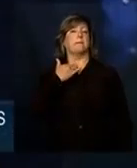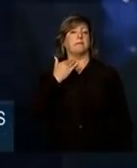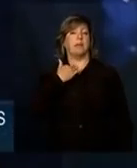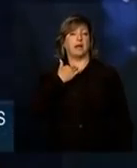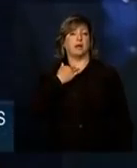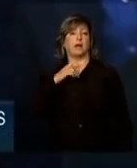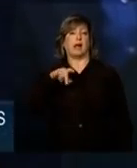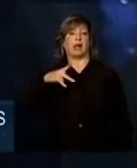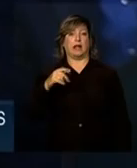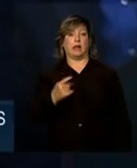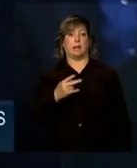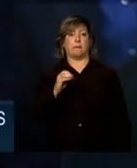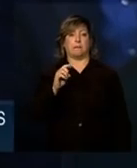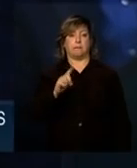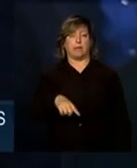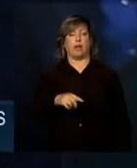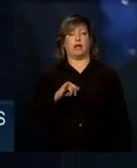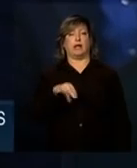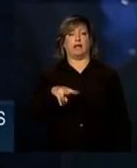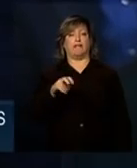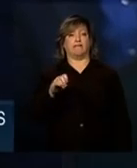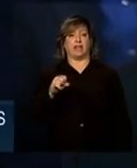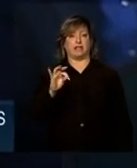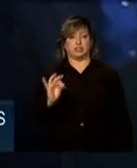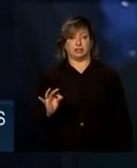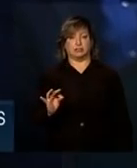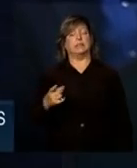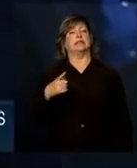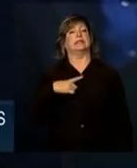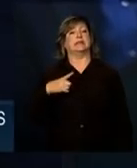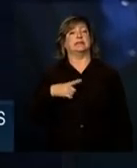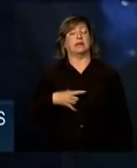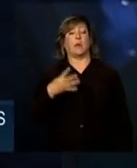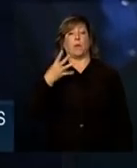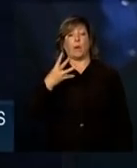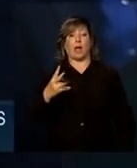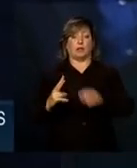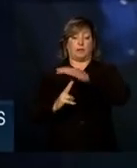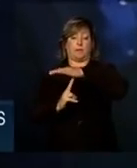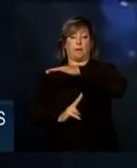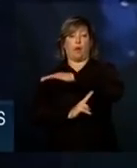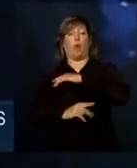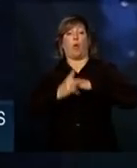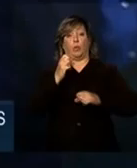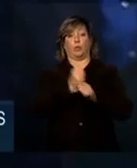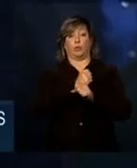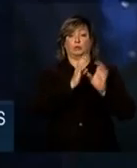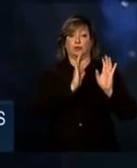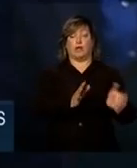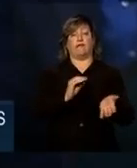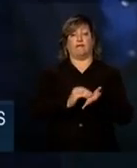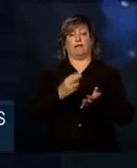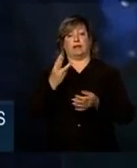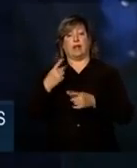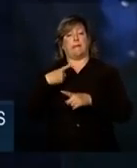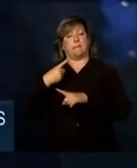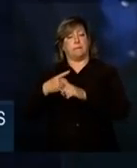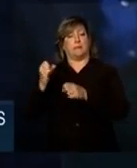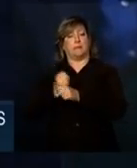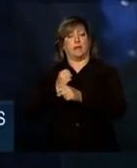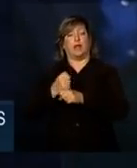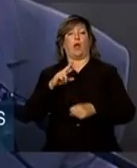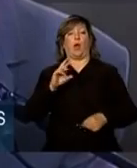da linha Proinvest. São 4 pontes, uma já construída, 3 em construções, um